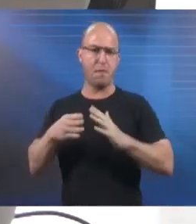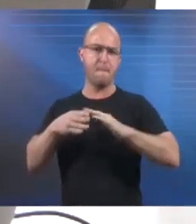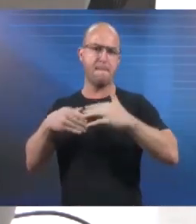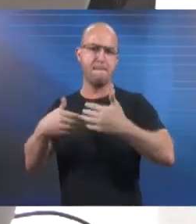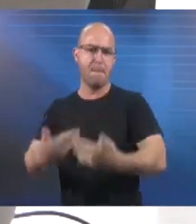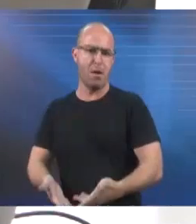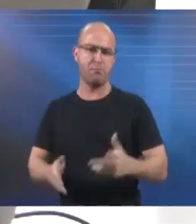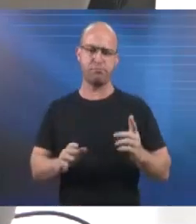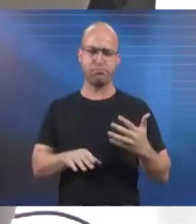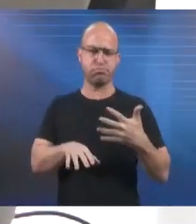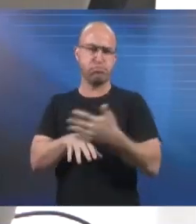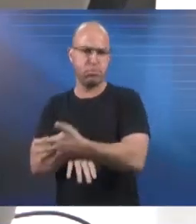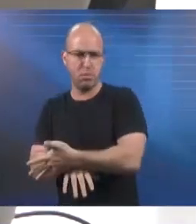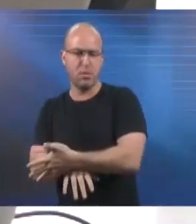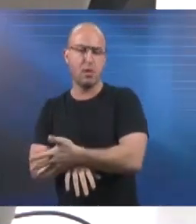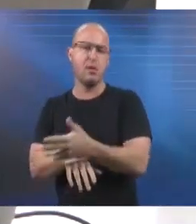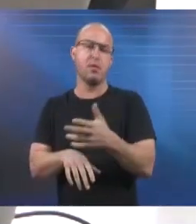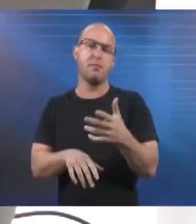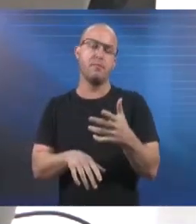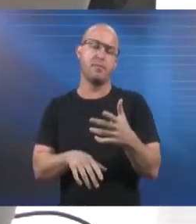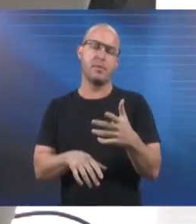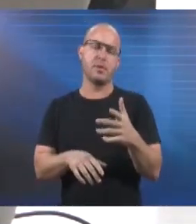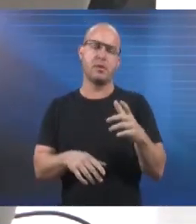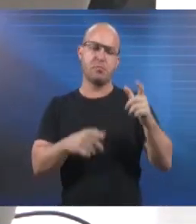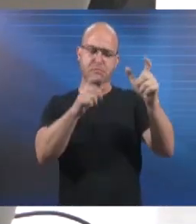alguém que quer construir um